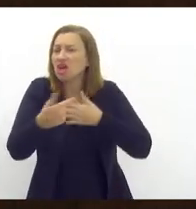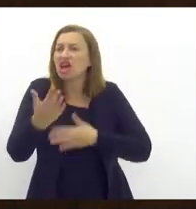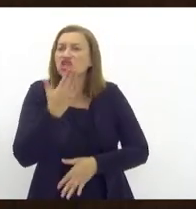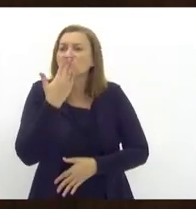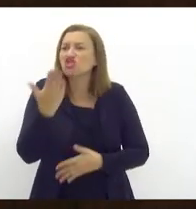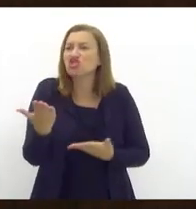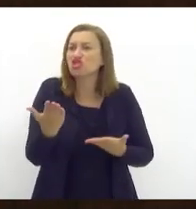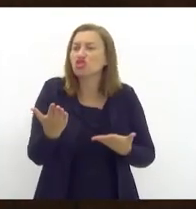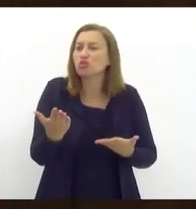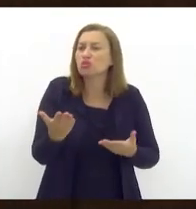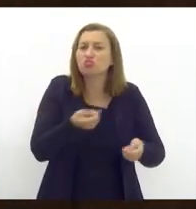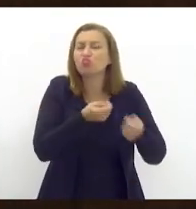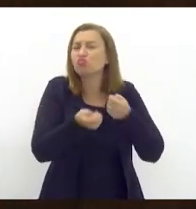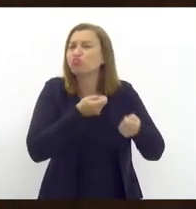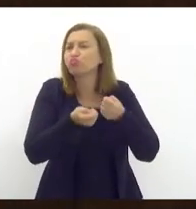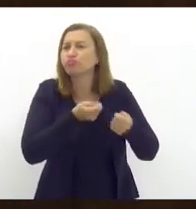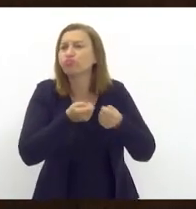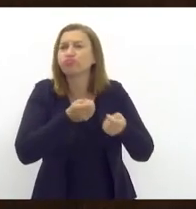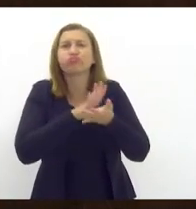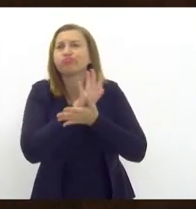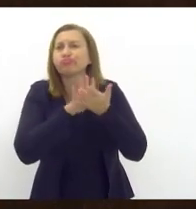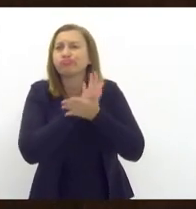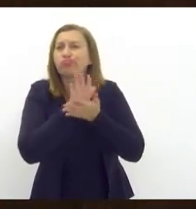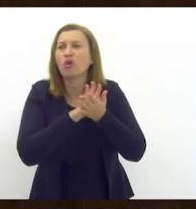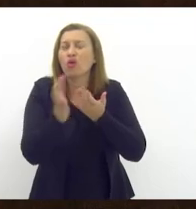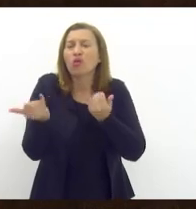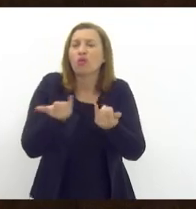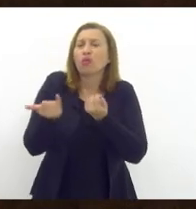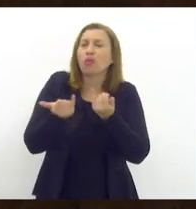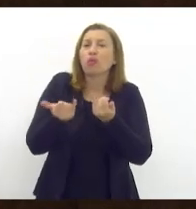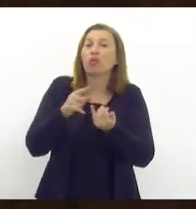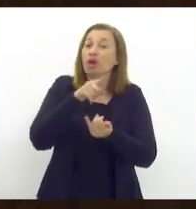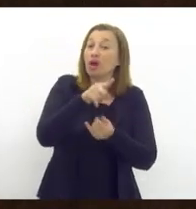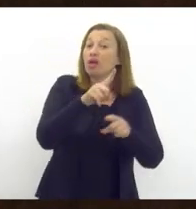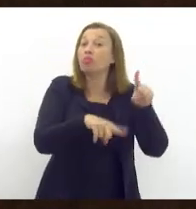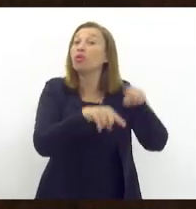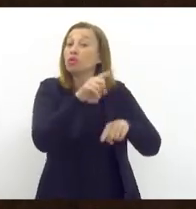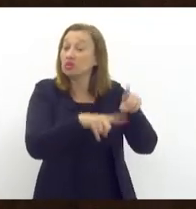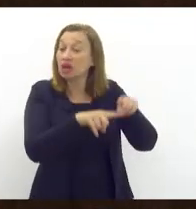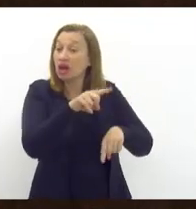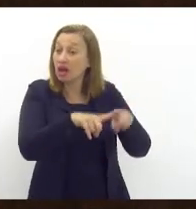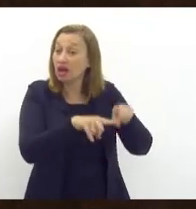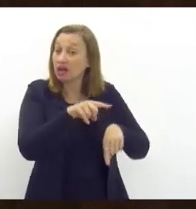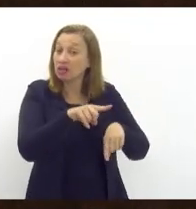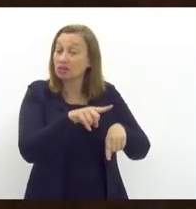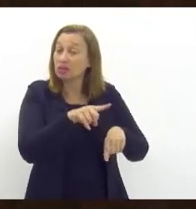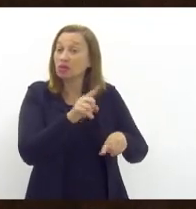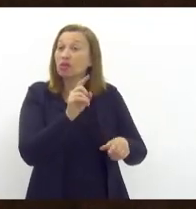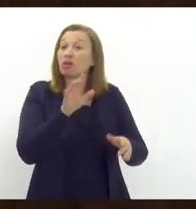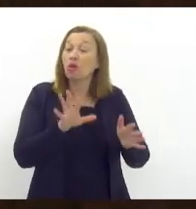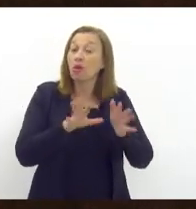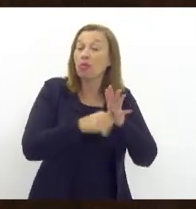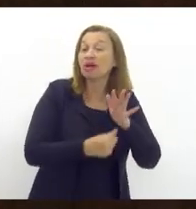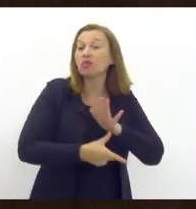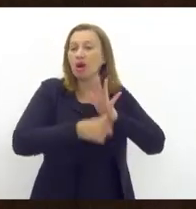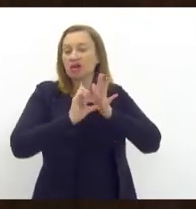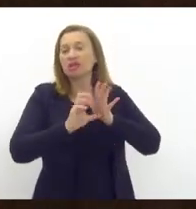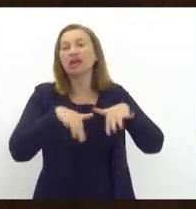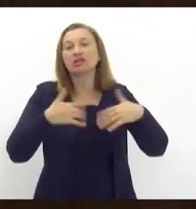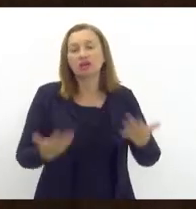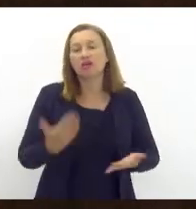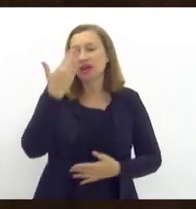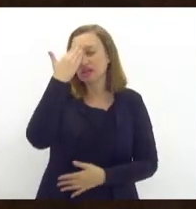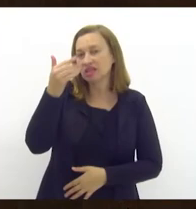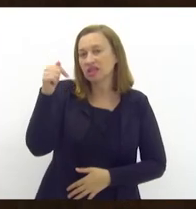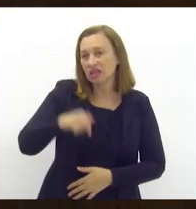de controle e sem qualquer notícia de que aquele produto havia sido anteriormente roubado. Então, agradecendo